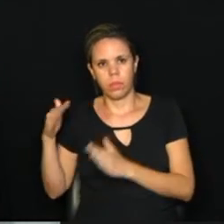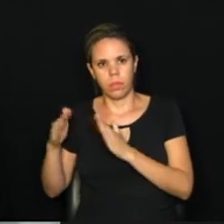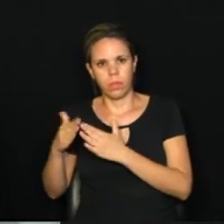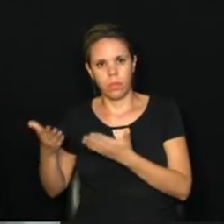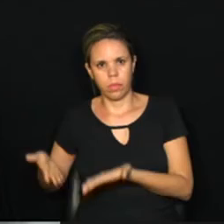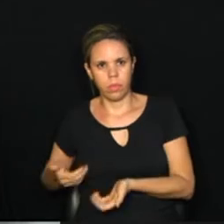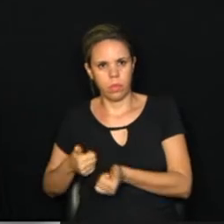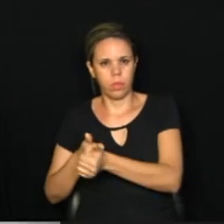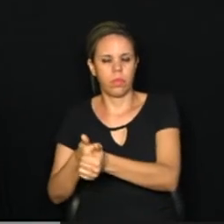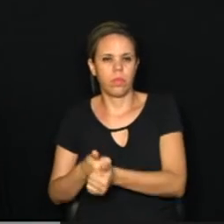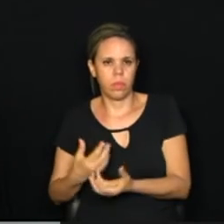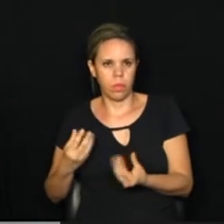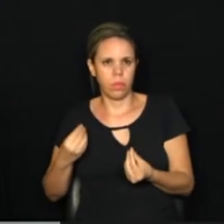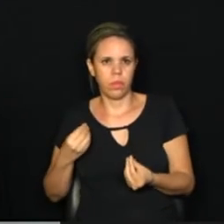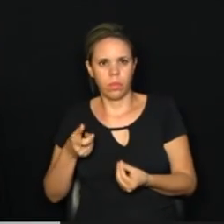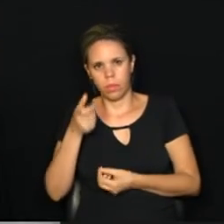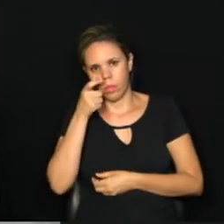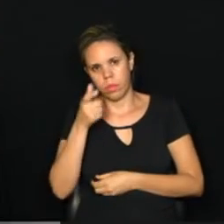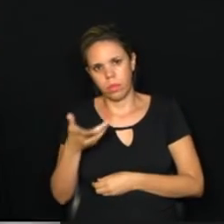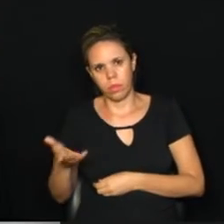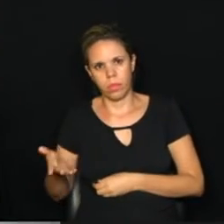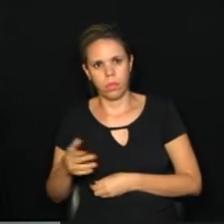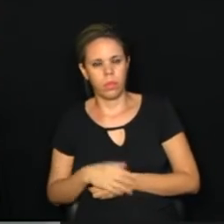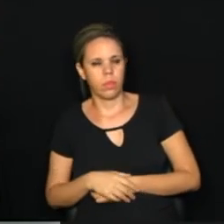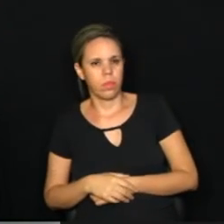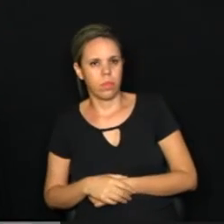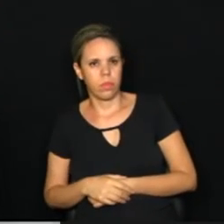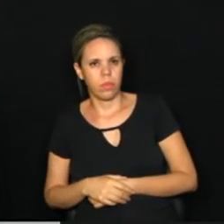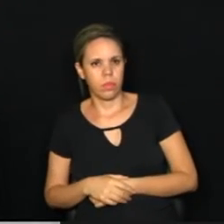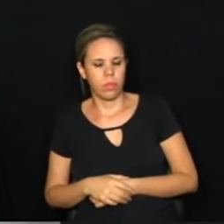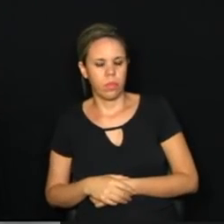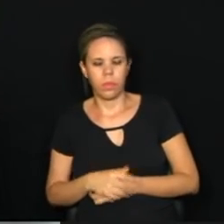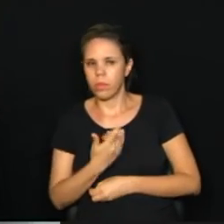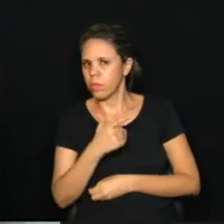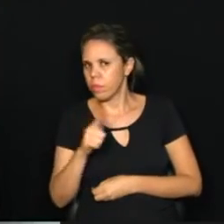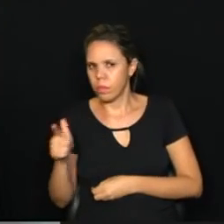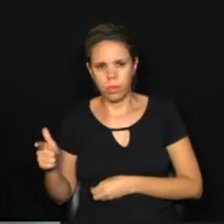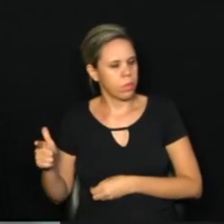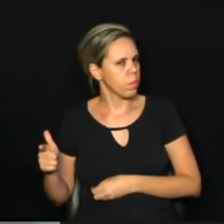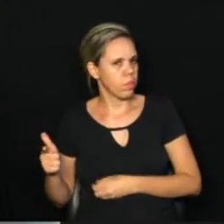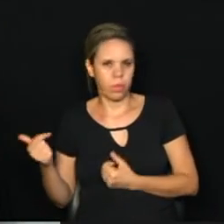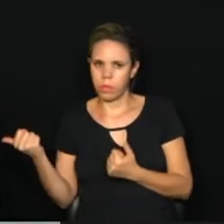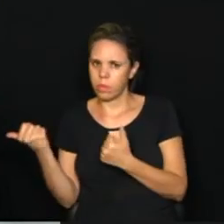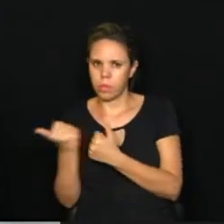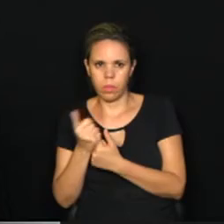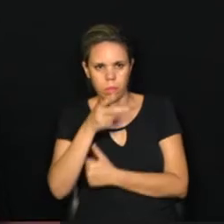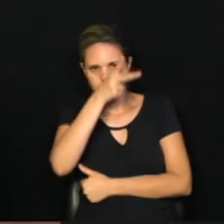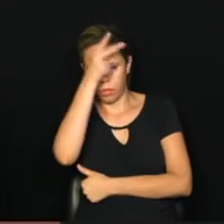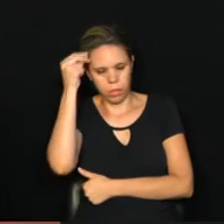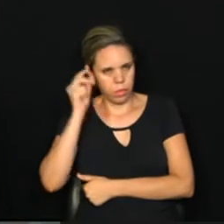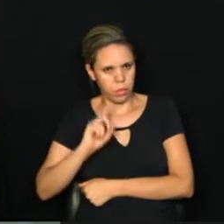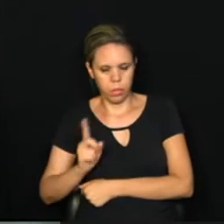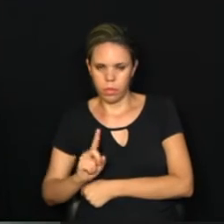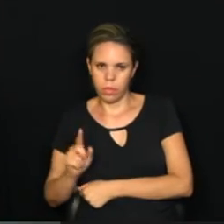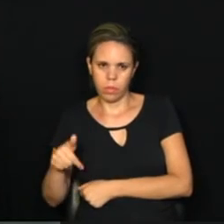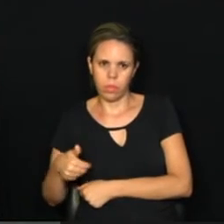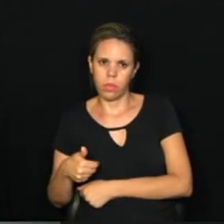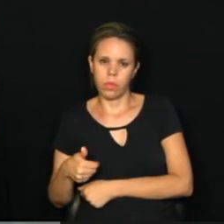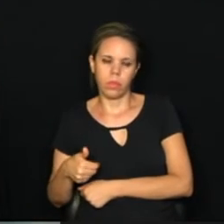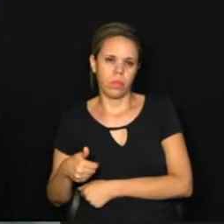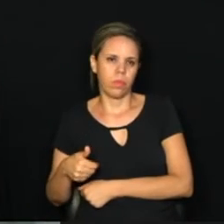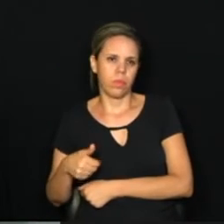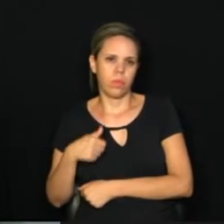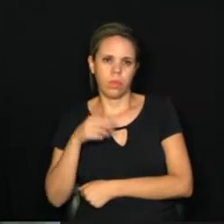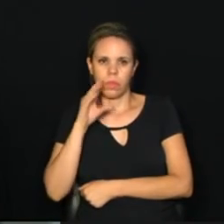e acompanha bastante de perto. Nós não temos aqui na subprefeitura recursos humanos